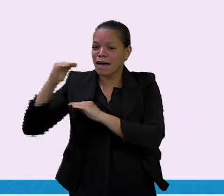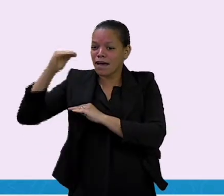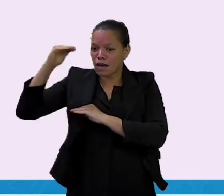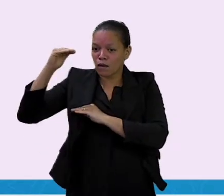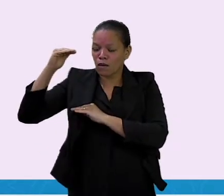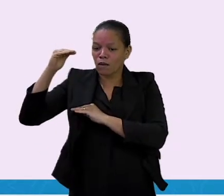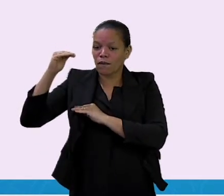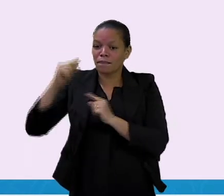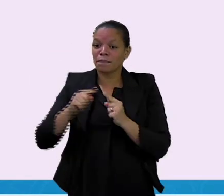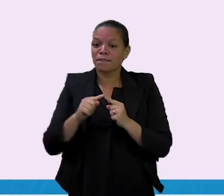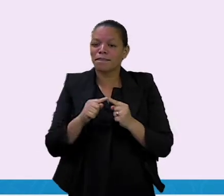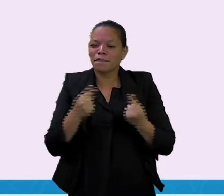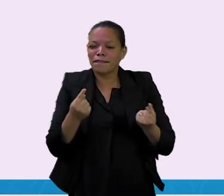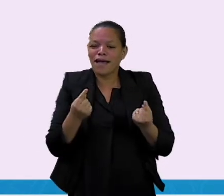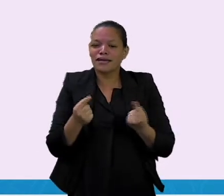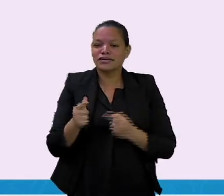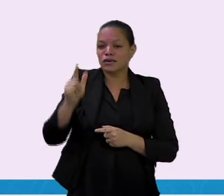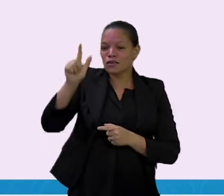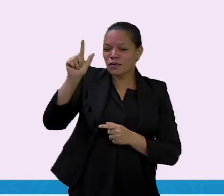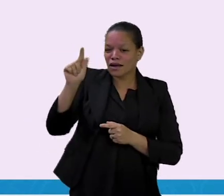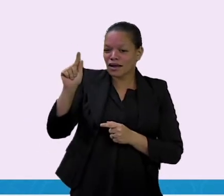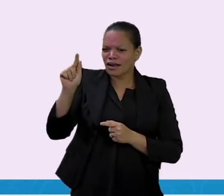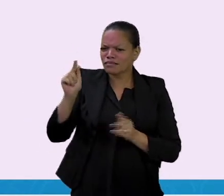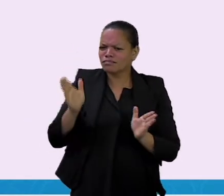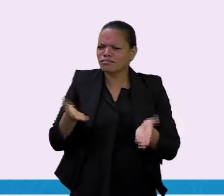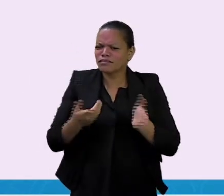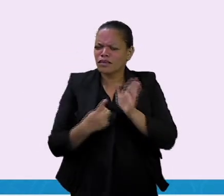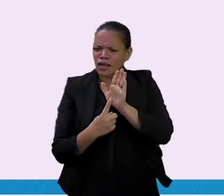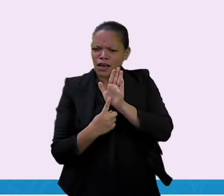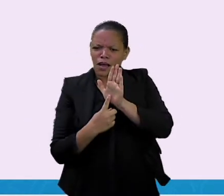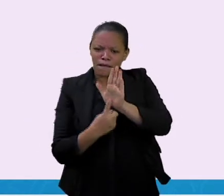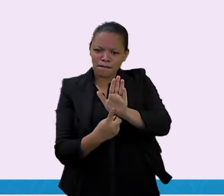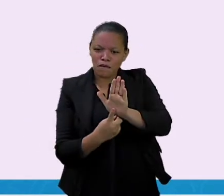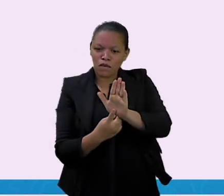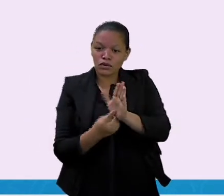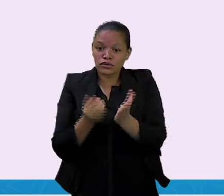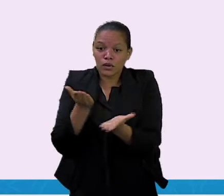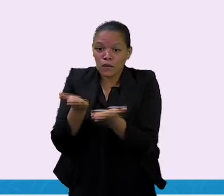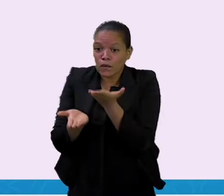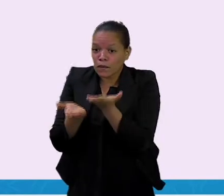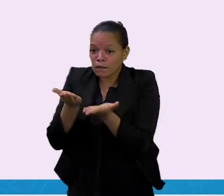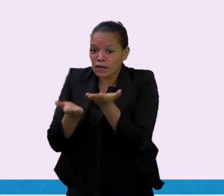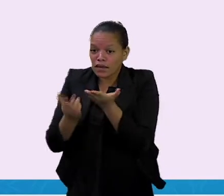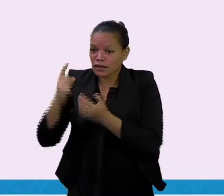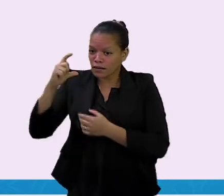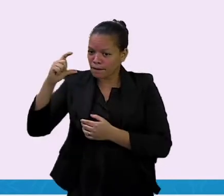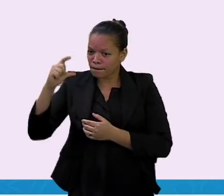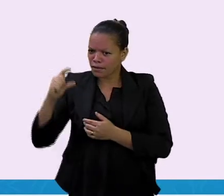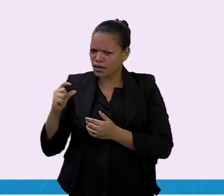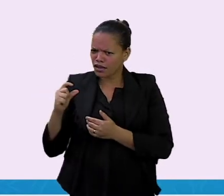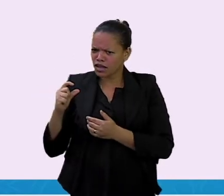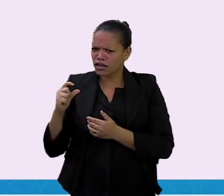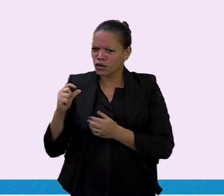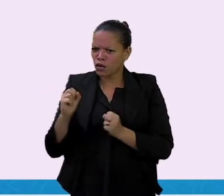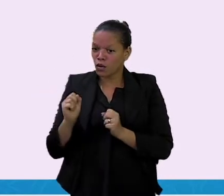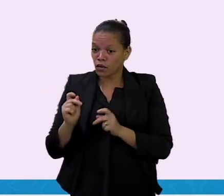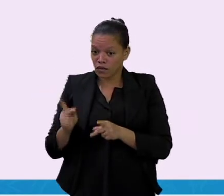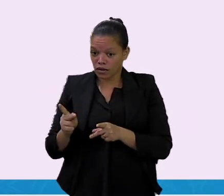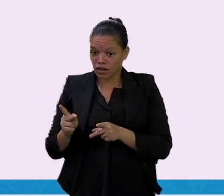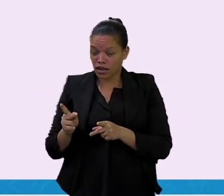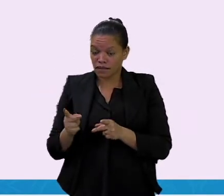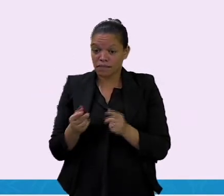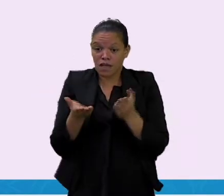menores, como a massa de um bife ou de uma maçã. A balança é um instrumento